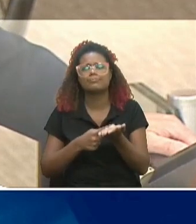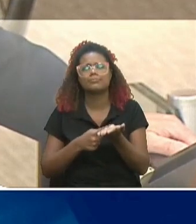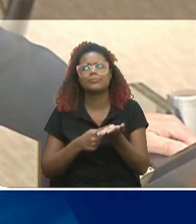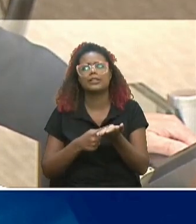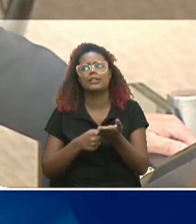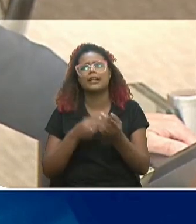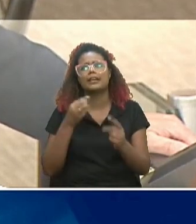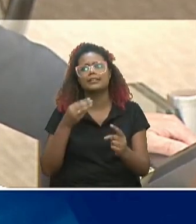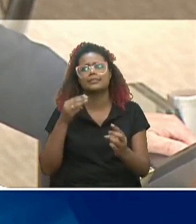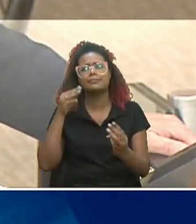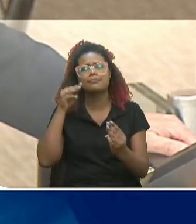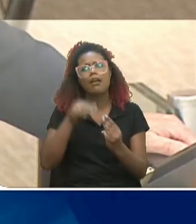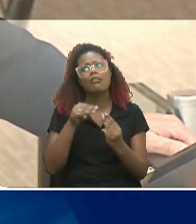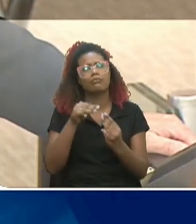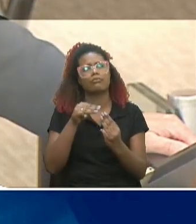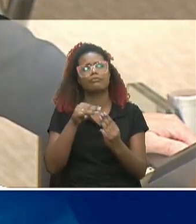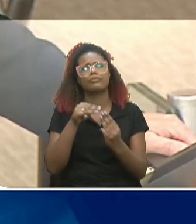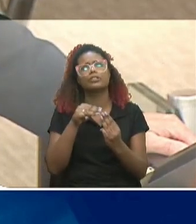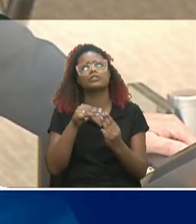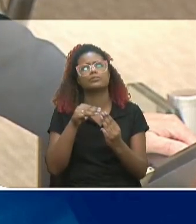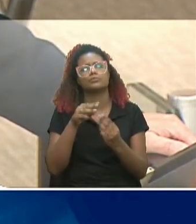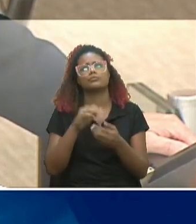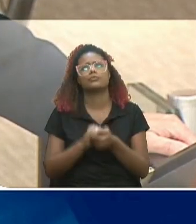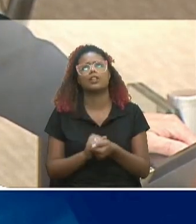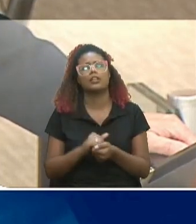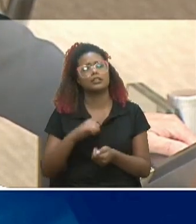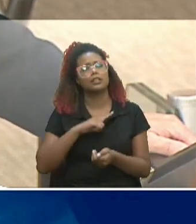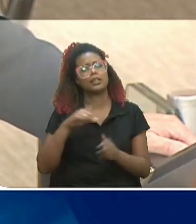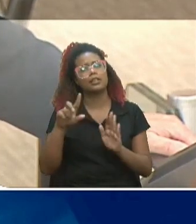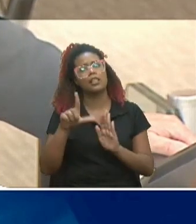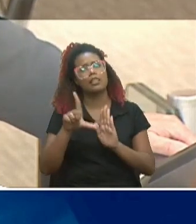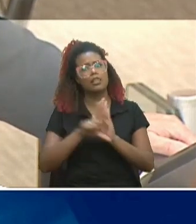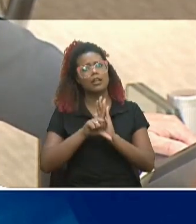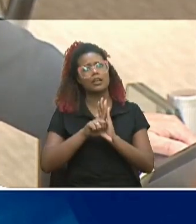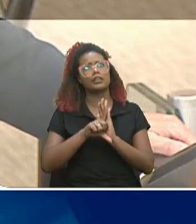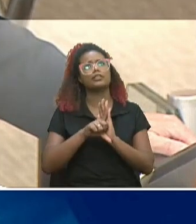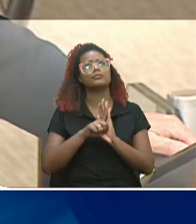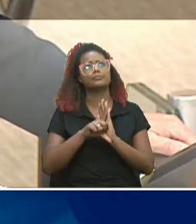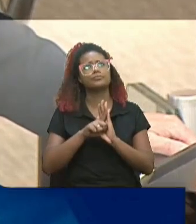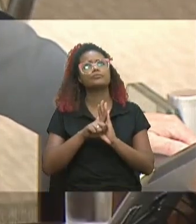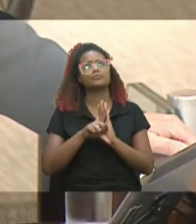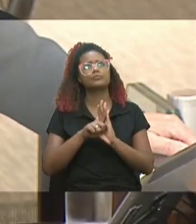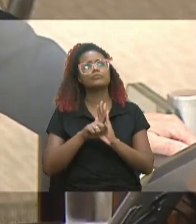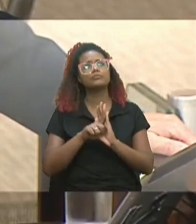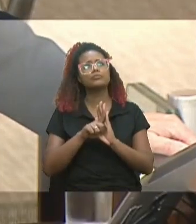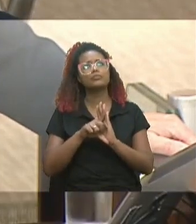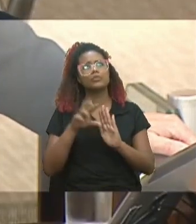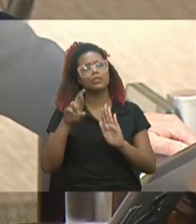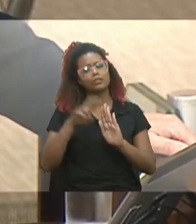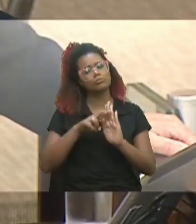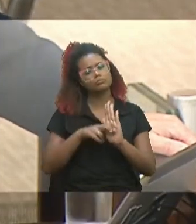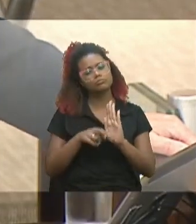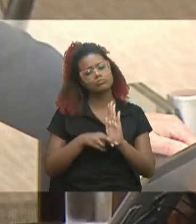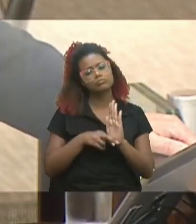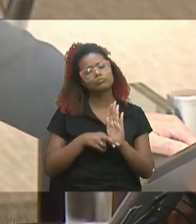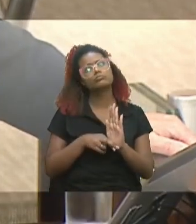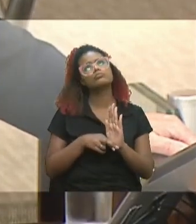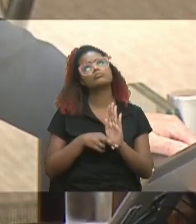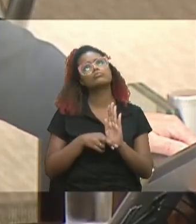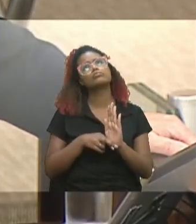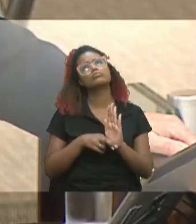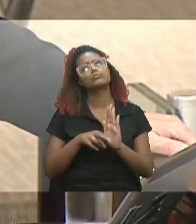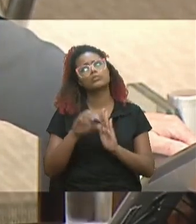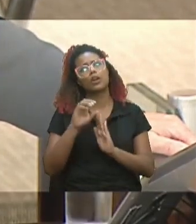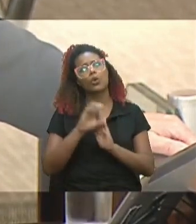uma lei de diretrizes de base da educação temos na um currículo